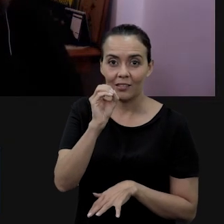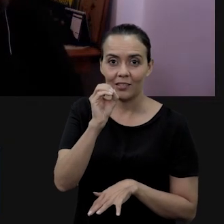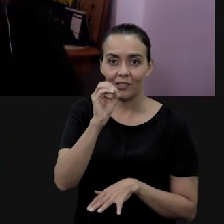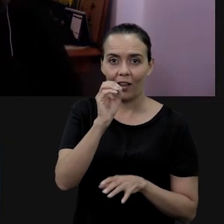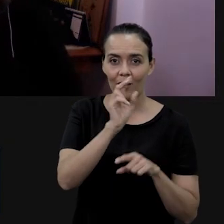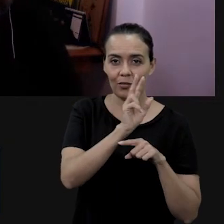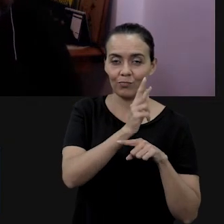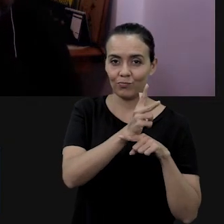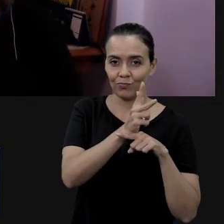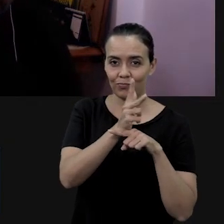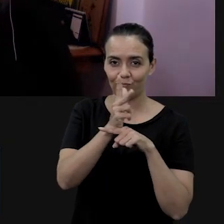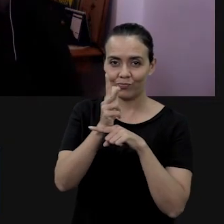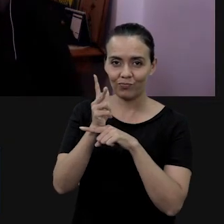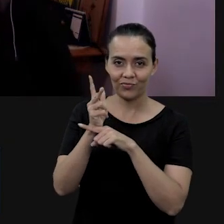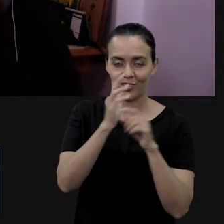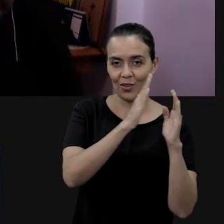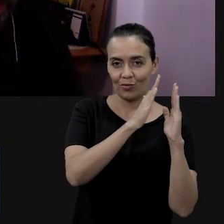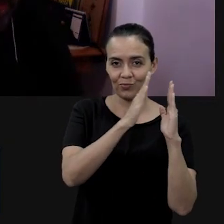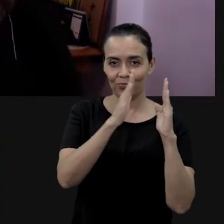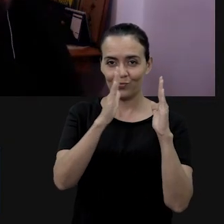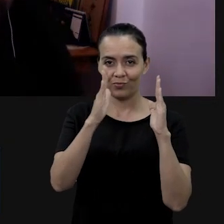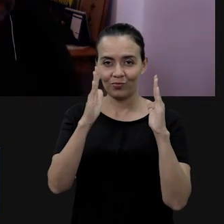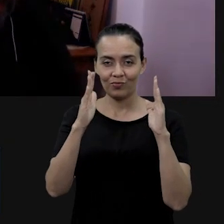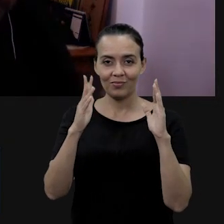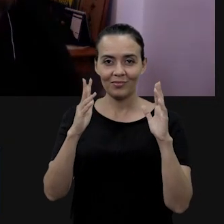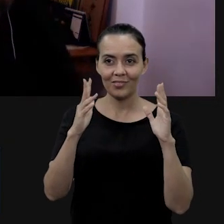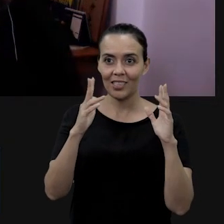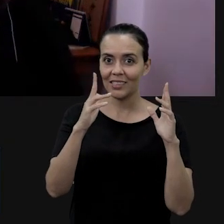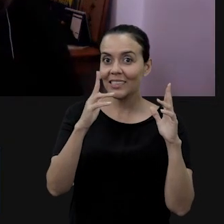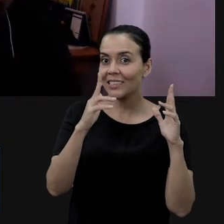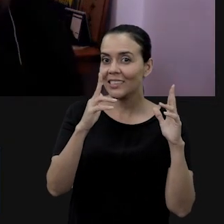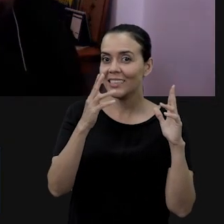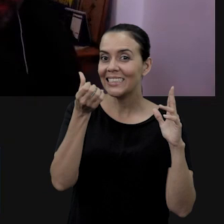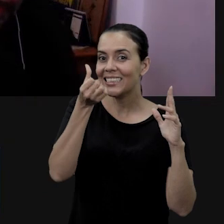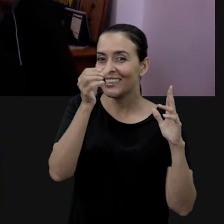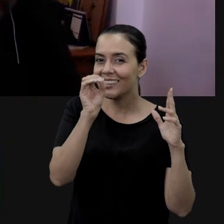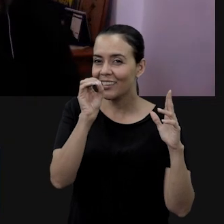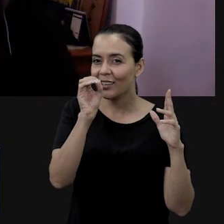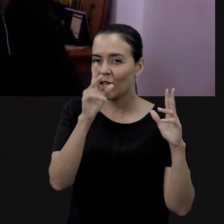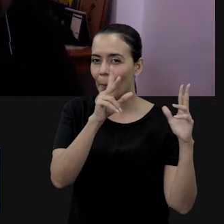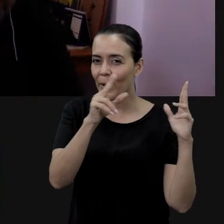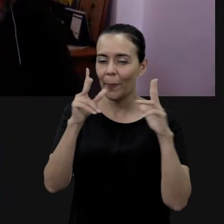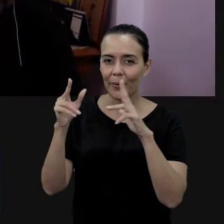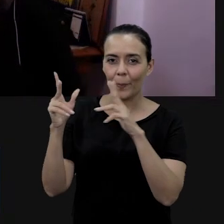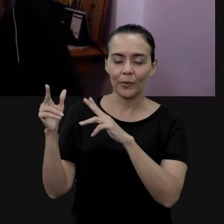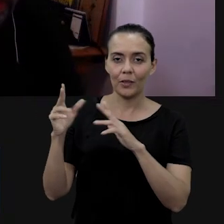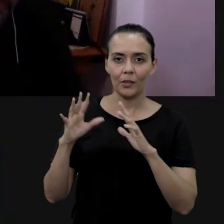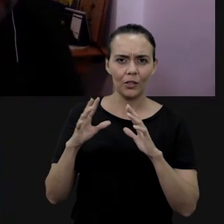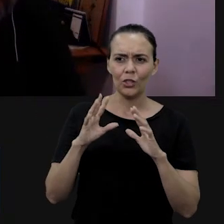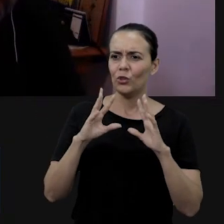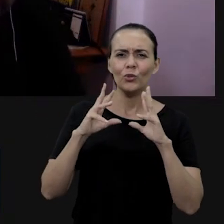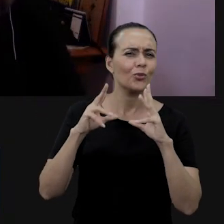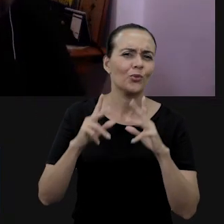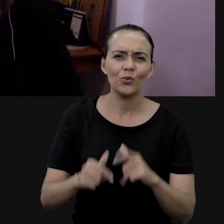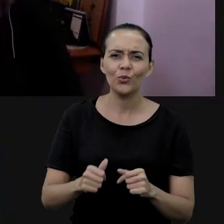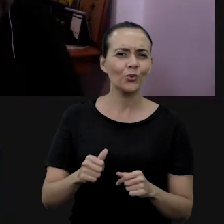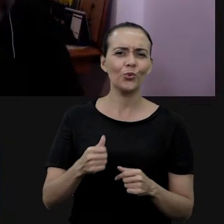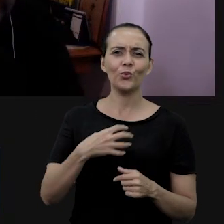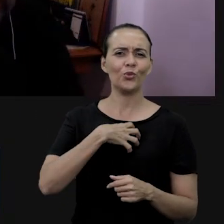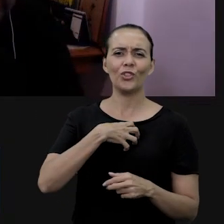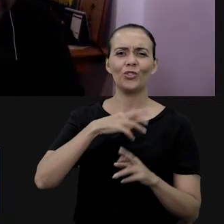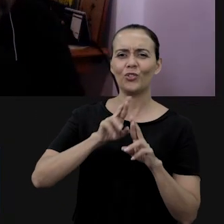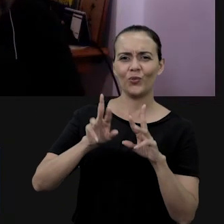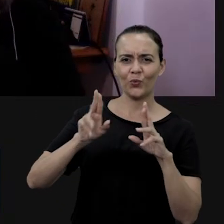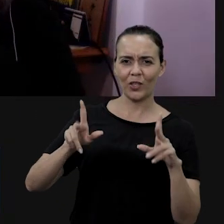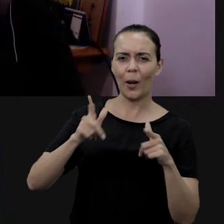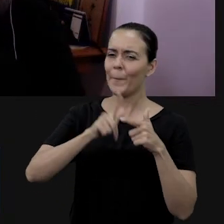assim, eu acabei mexendo ali com muita coisa, assim, de tudo que é tipo, com problemas